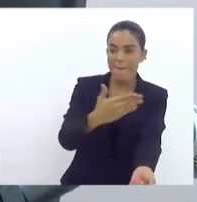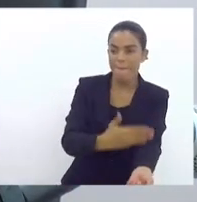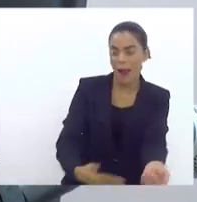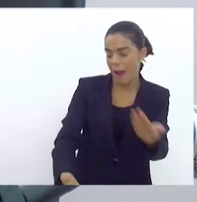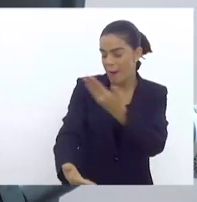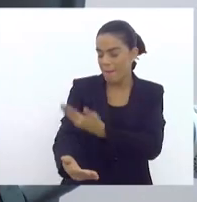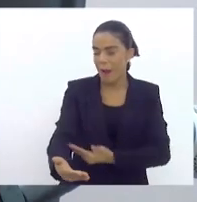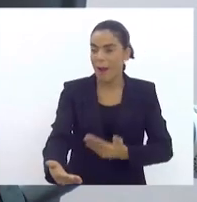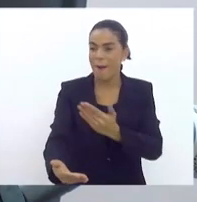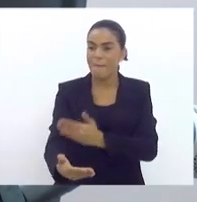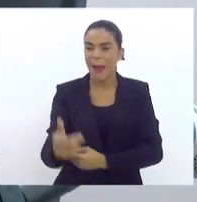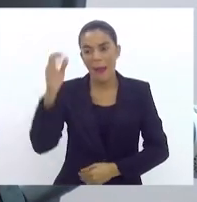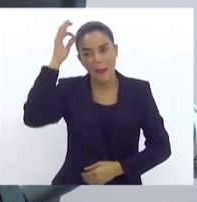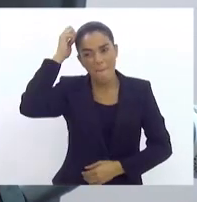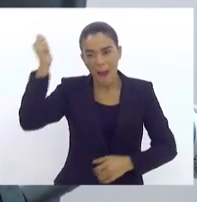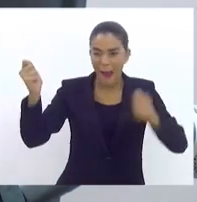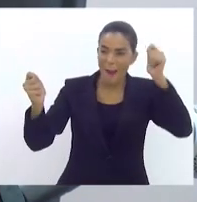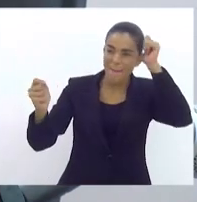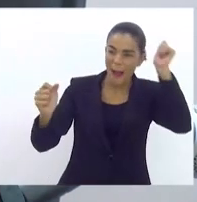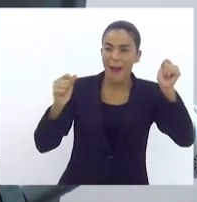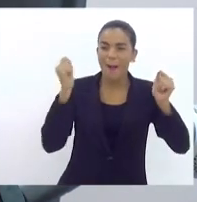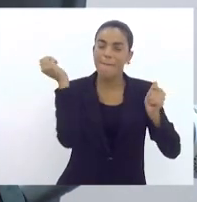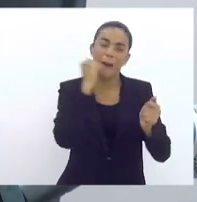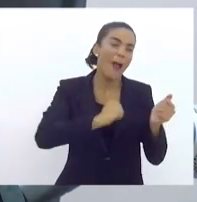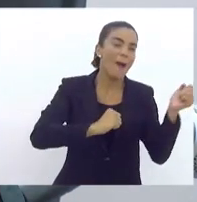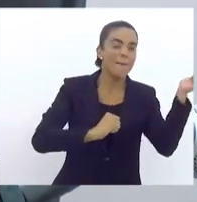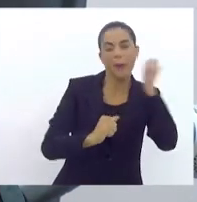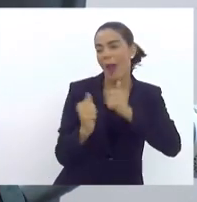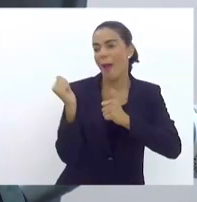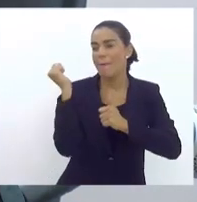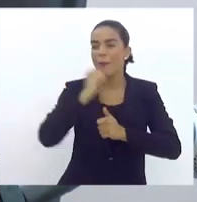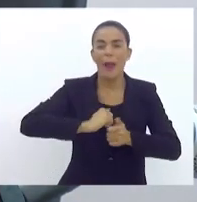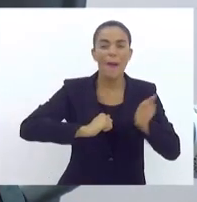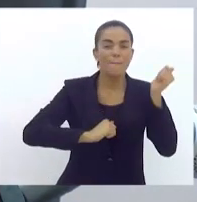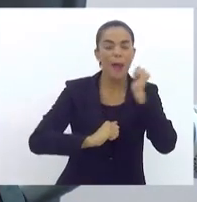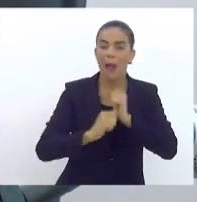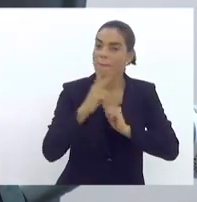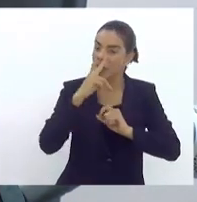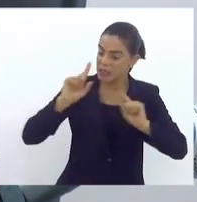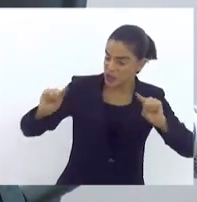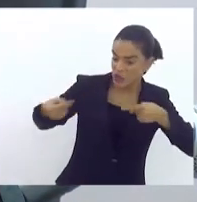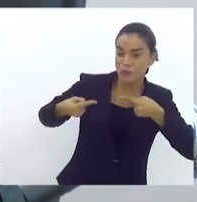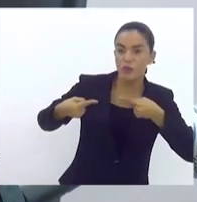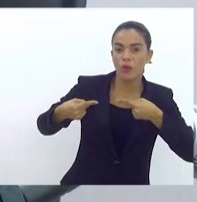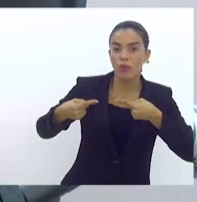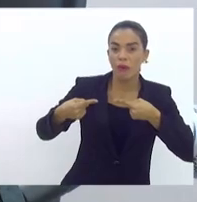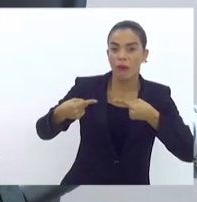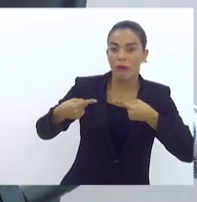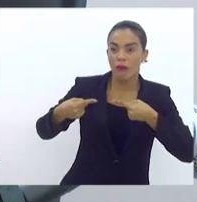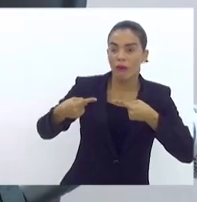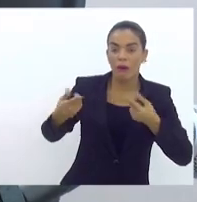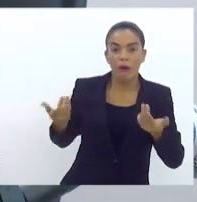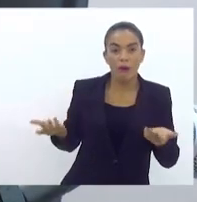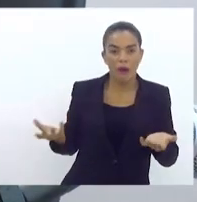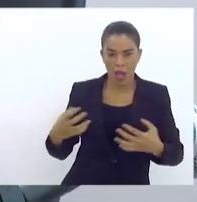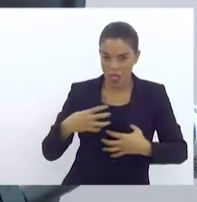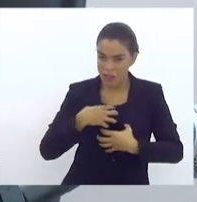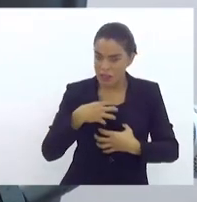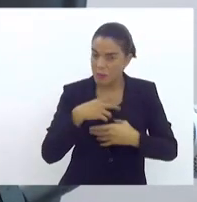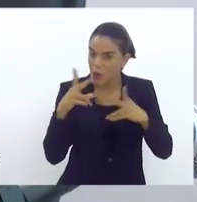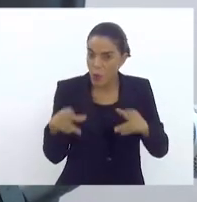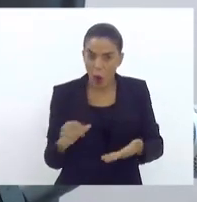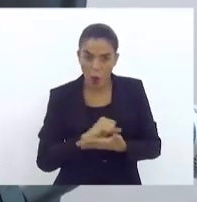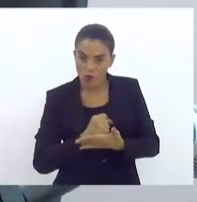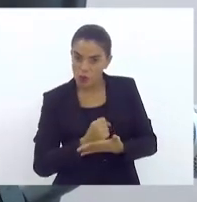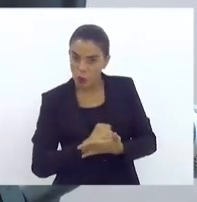grande num grande eh não uma disputa né É como você efetivamente é um sentimento de um game né